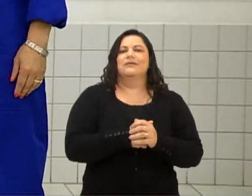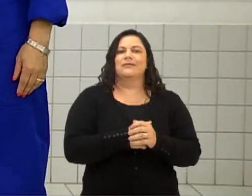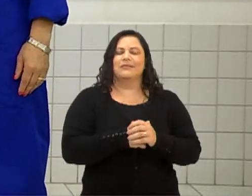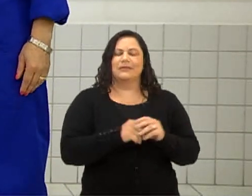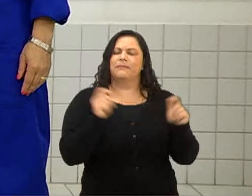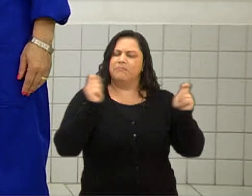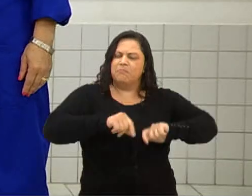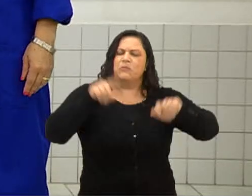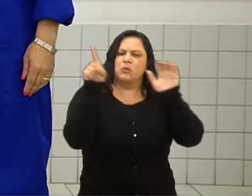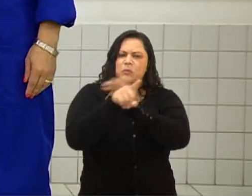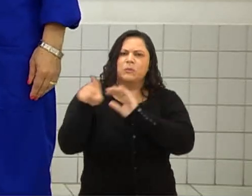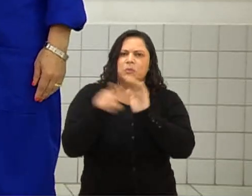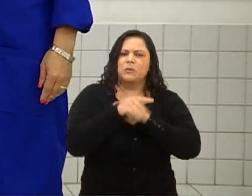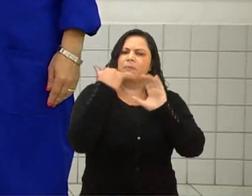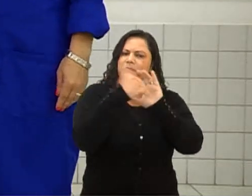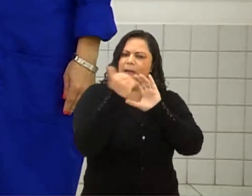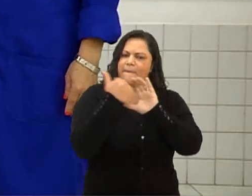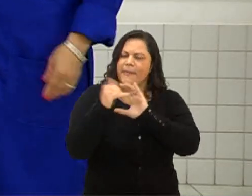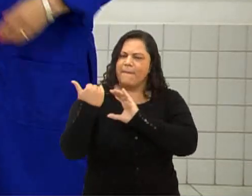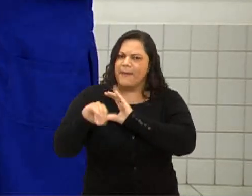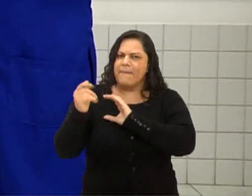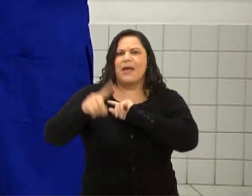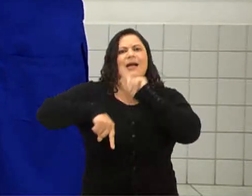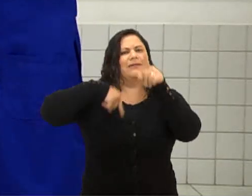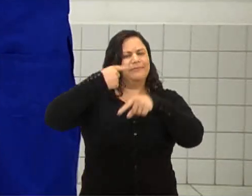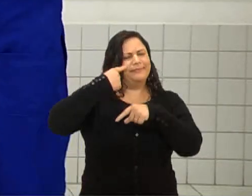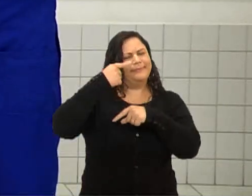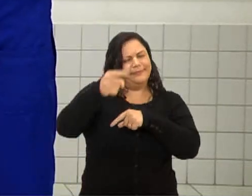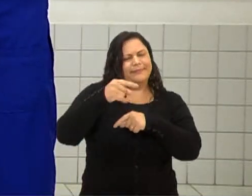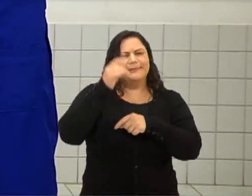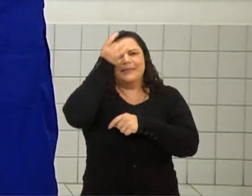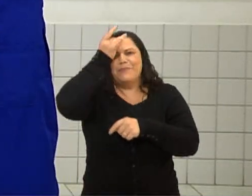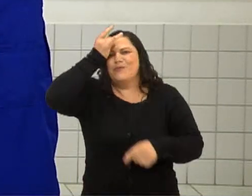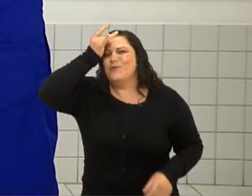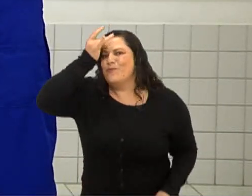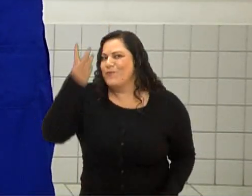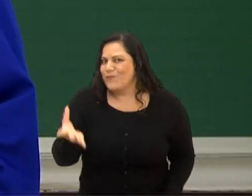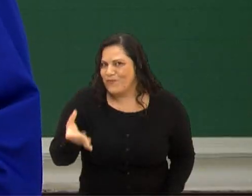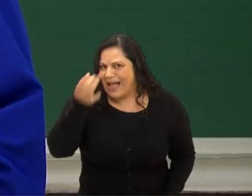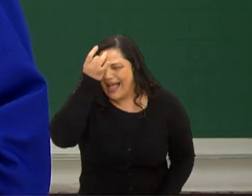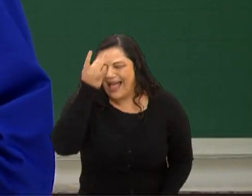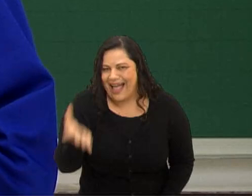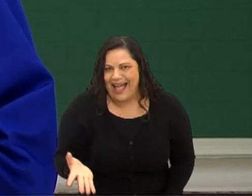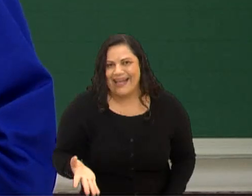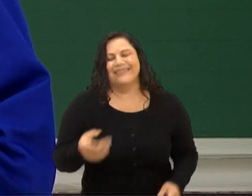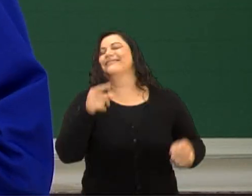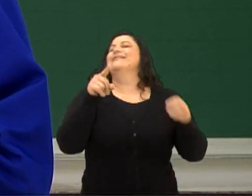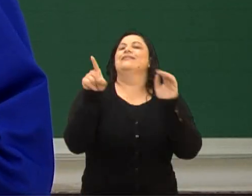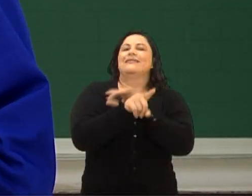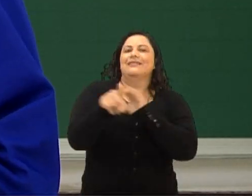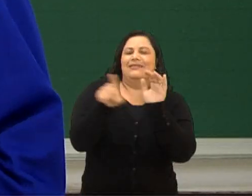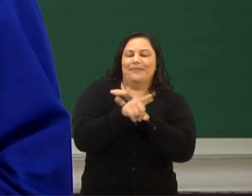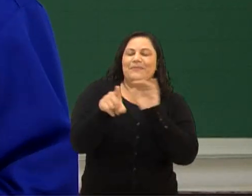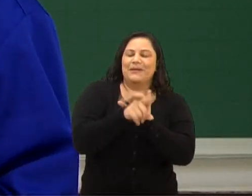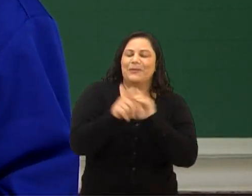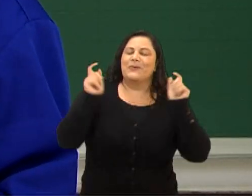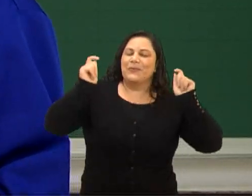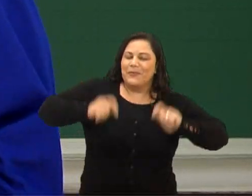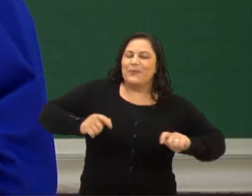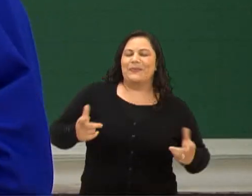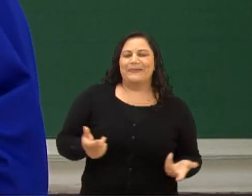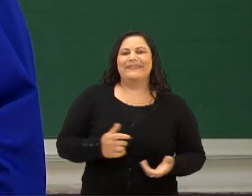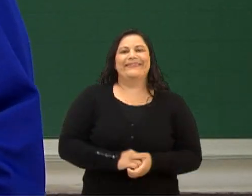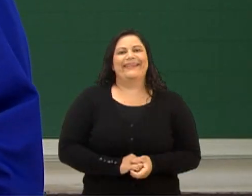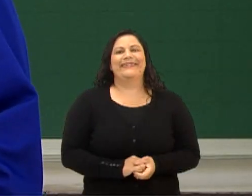vai conferir com vocês. Alguns segundos, é muito fácil essa questão. Essa questão aí